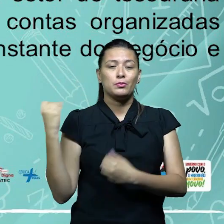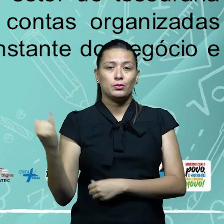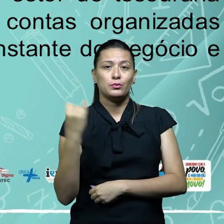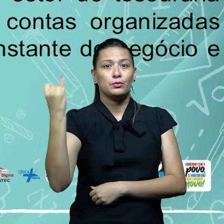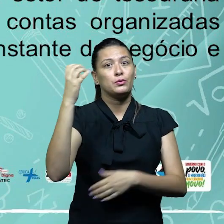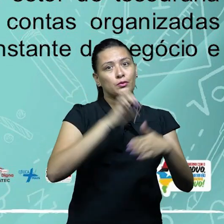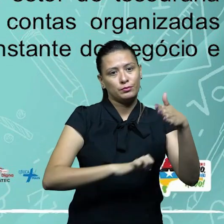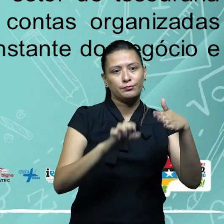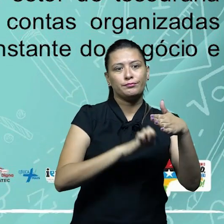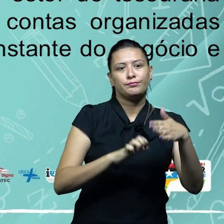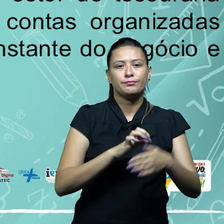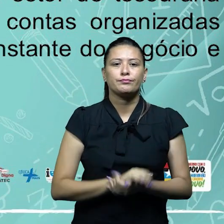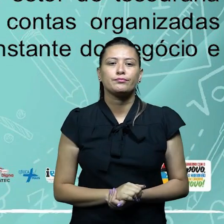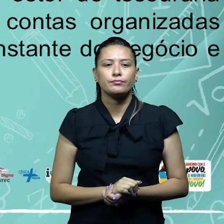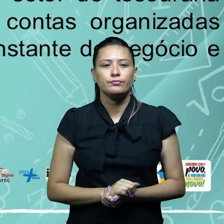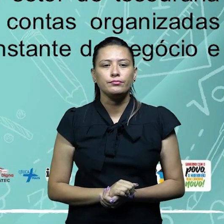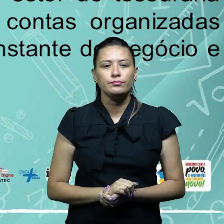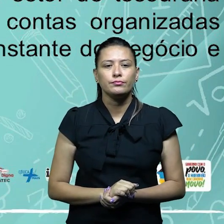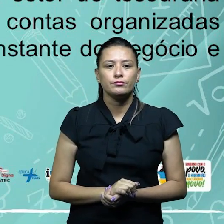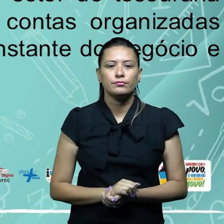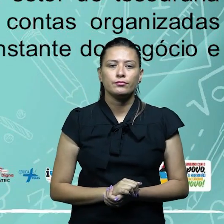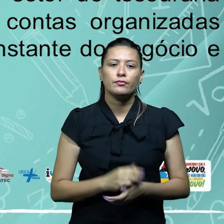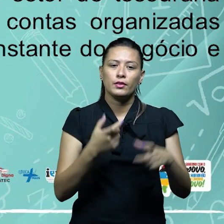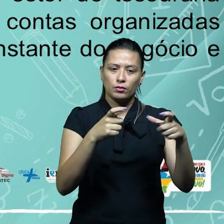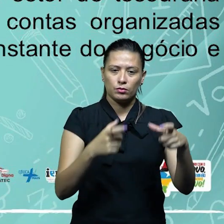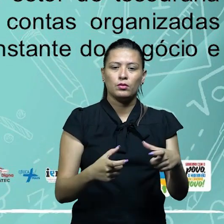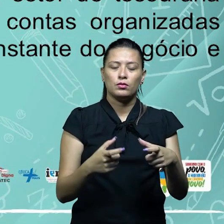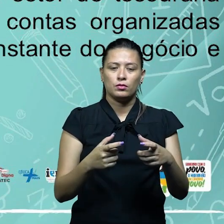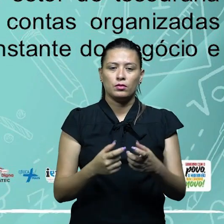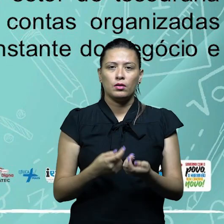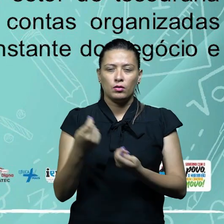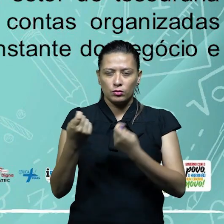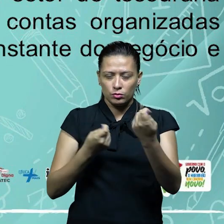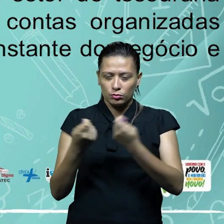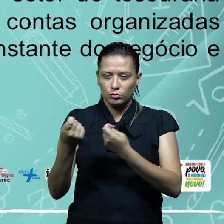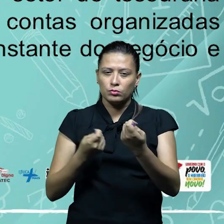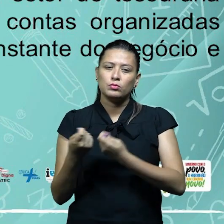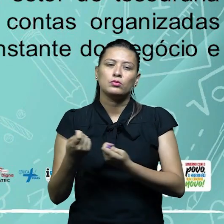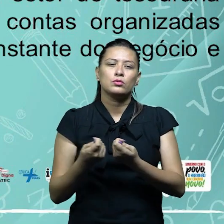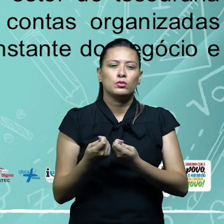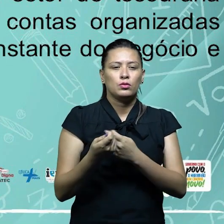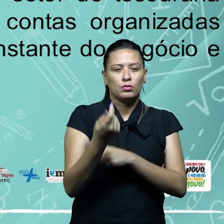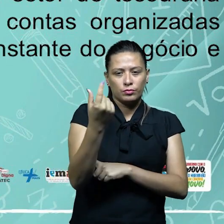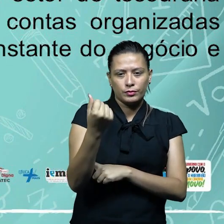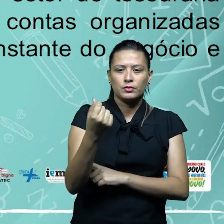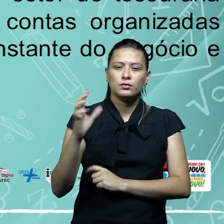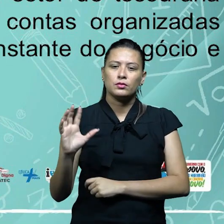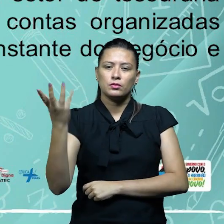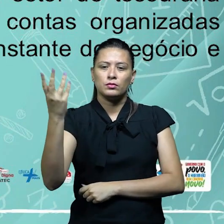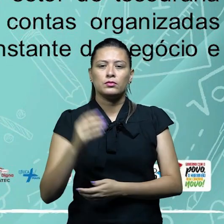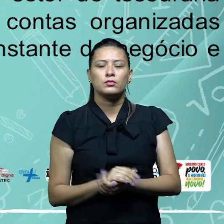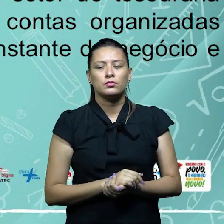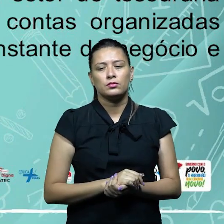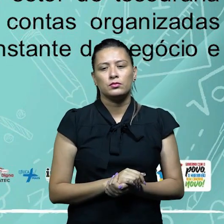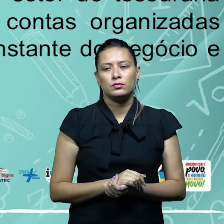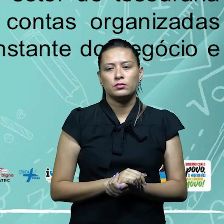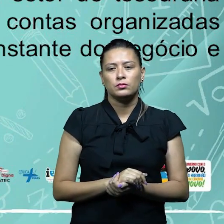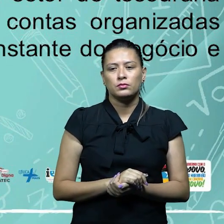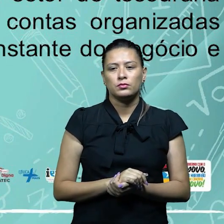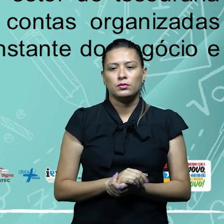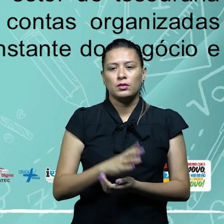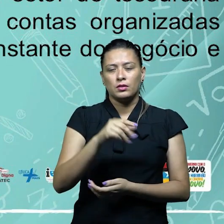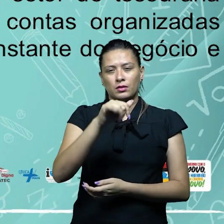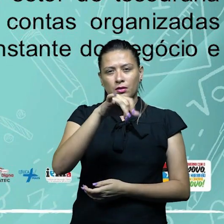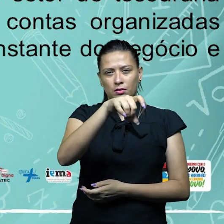é onde o controle financeiro acontece, tá? Fluxo de caixa e plano de contas são alguns, não são todos, são